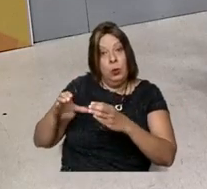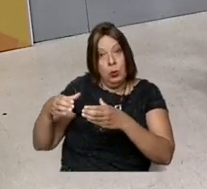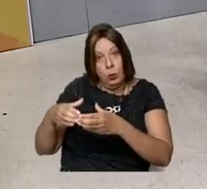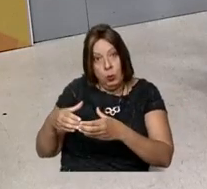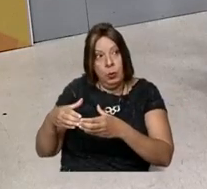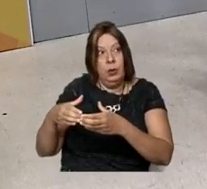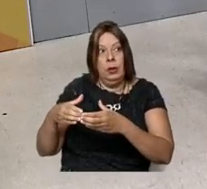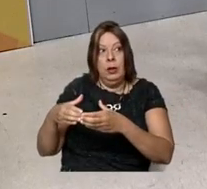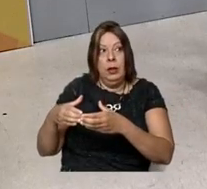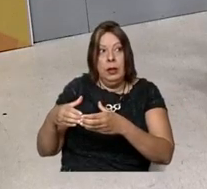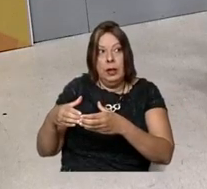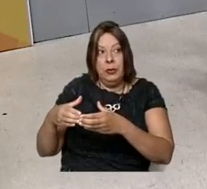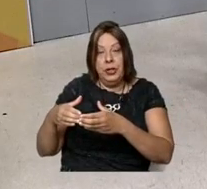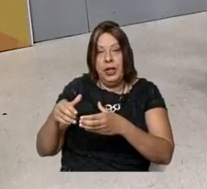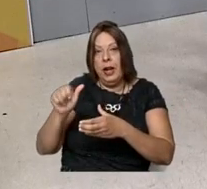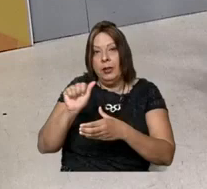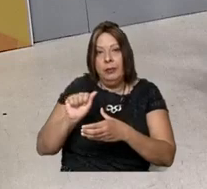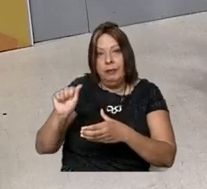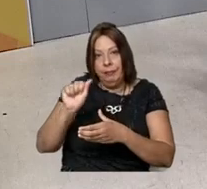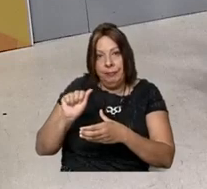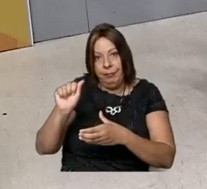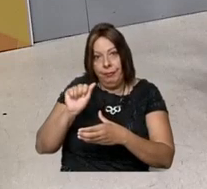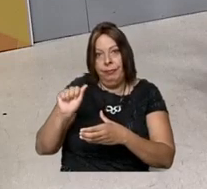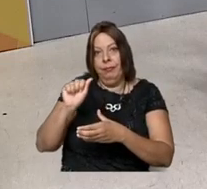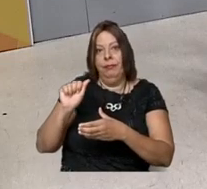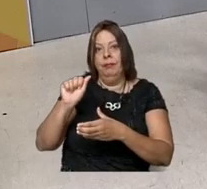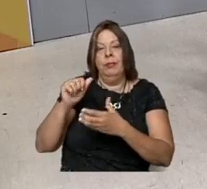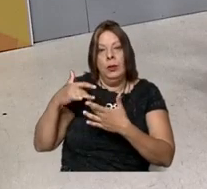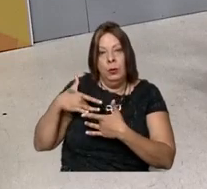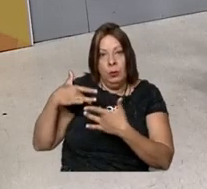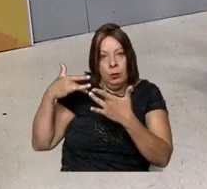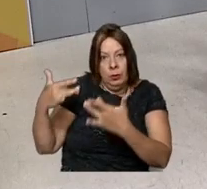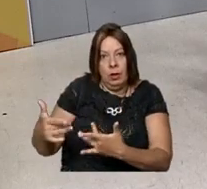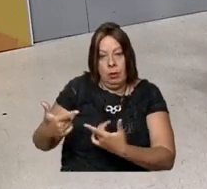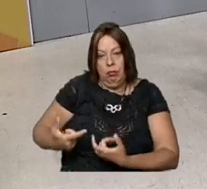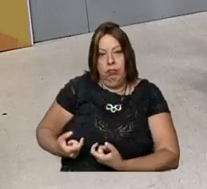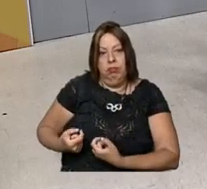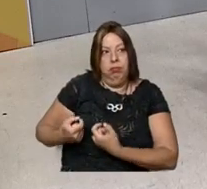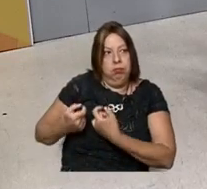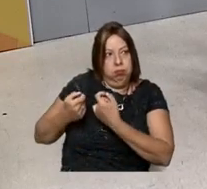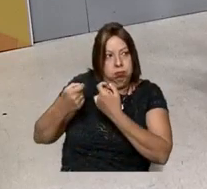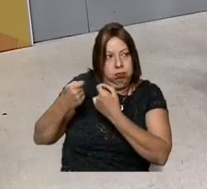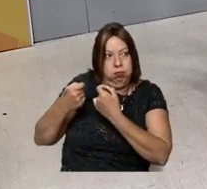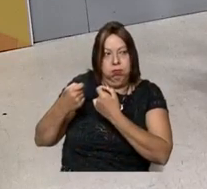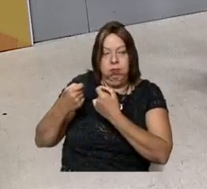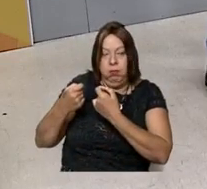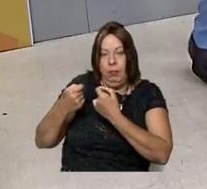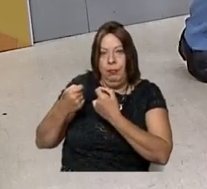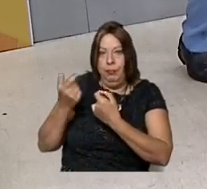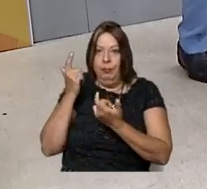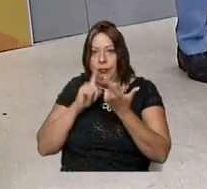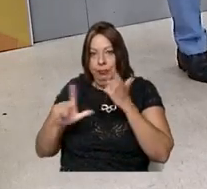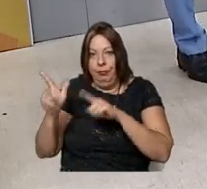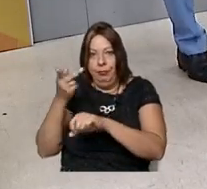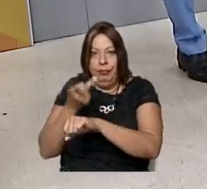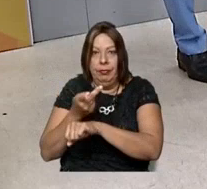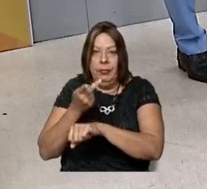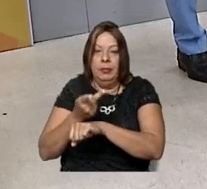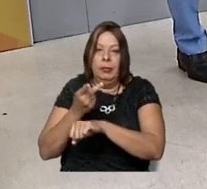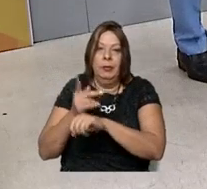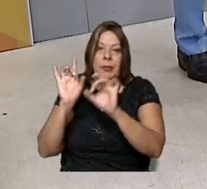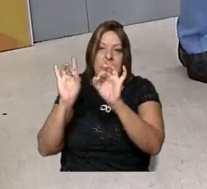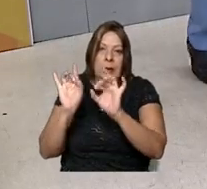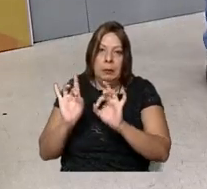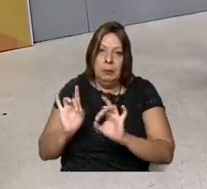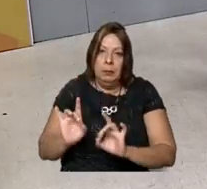dos Voluntários a Serviço da Oncologia de Sergipe, a Vozos, além de concorrer a prêmios